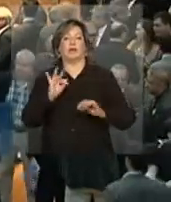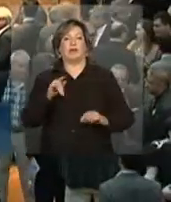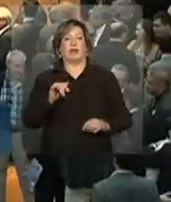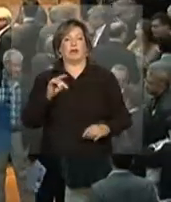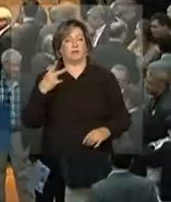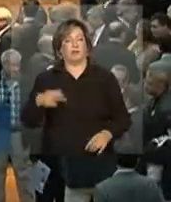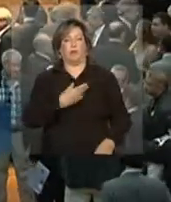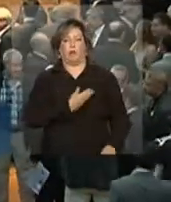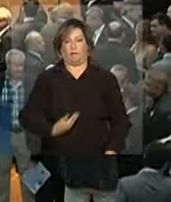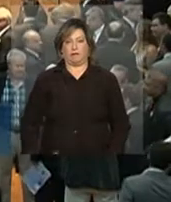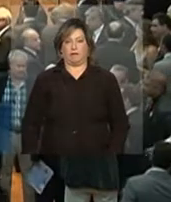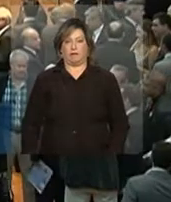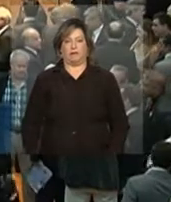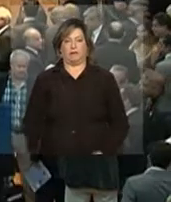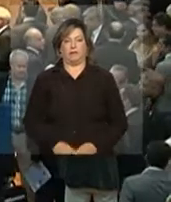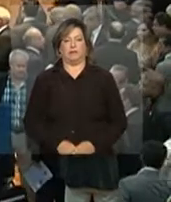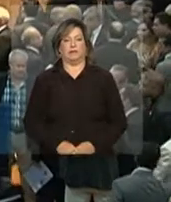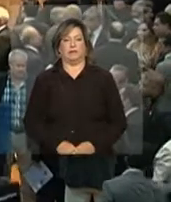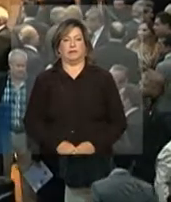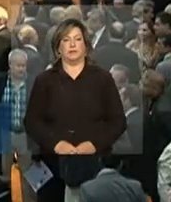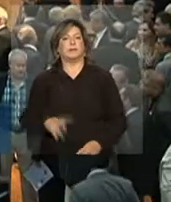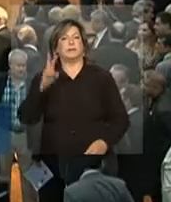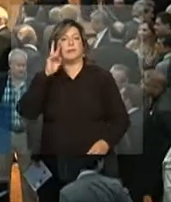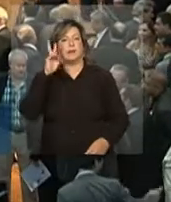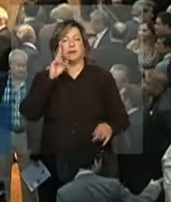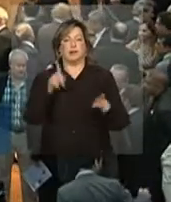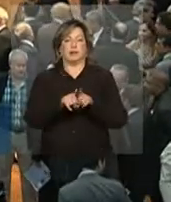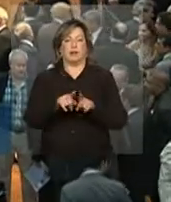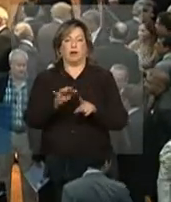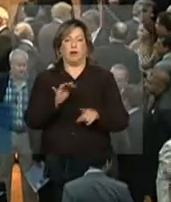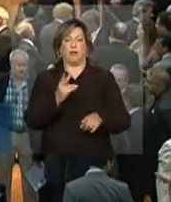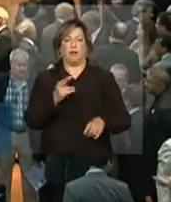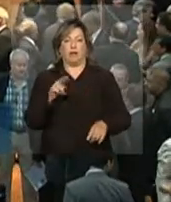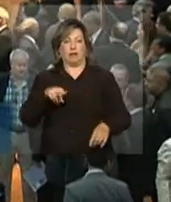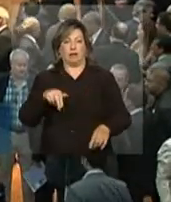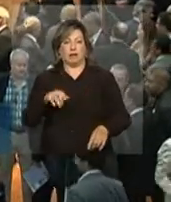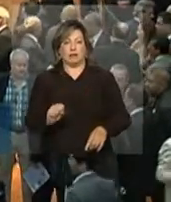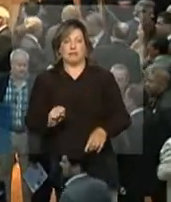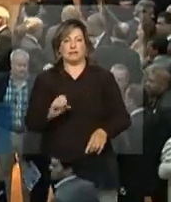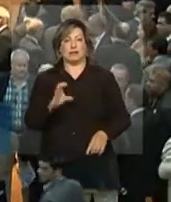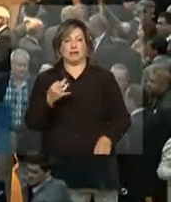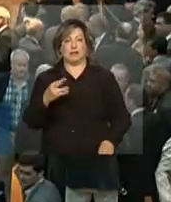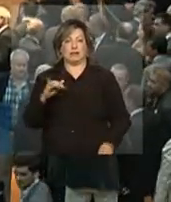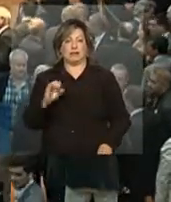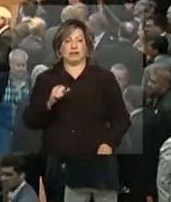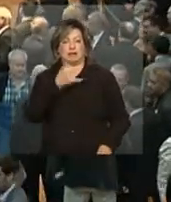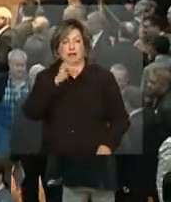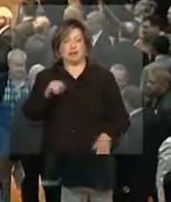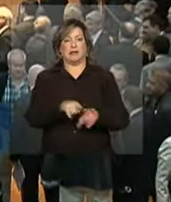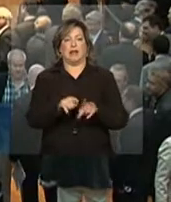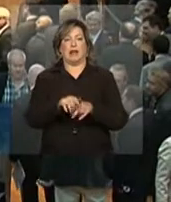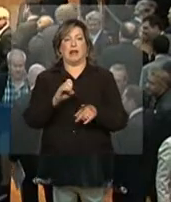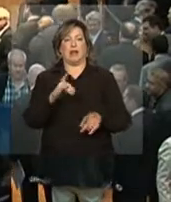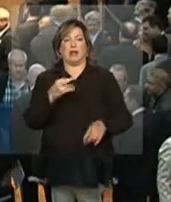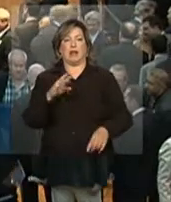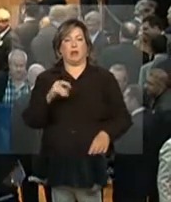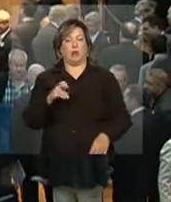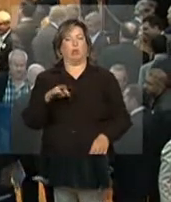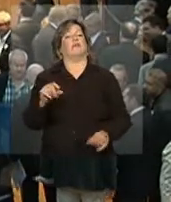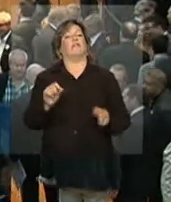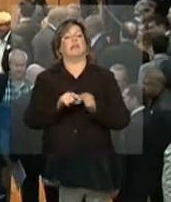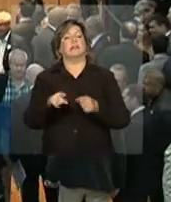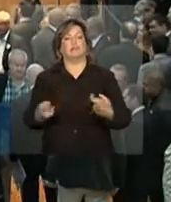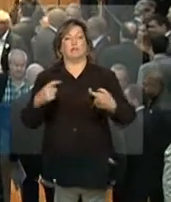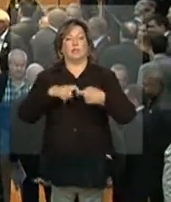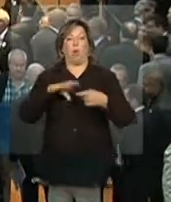pelo governo lembrando então que Furnas centrais elétricas e a eletronor que formam esse consórcio e